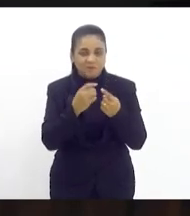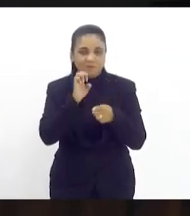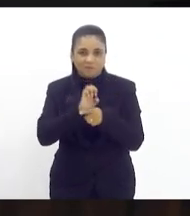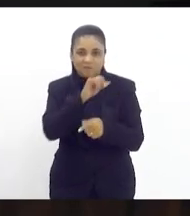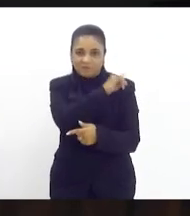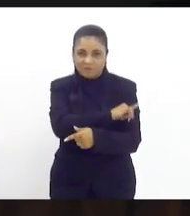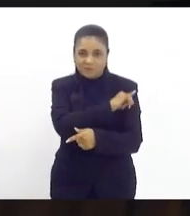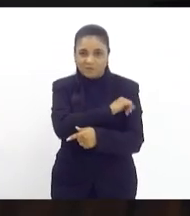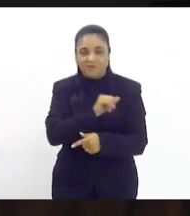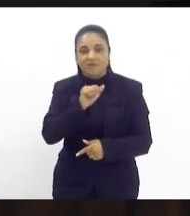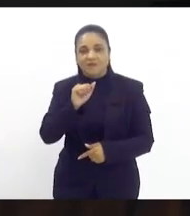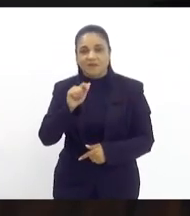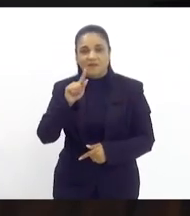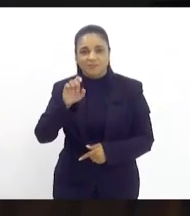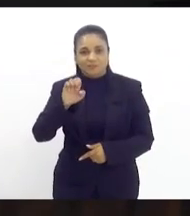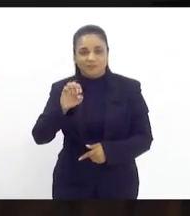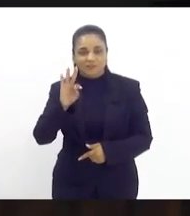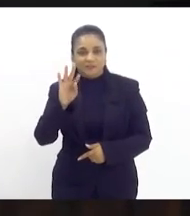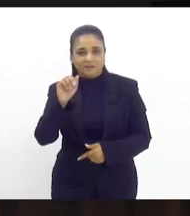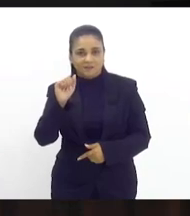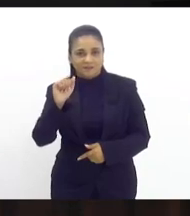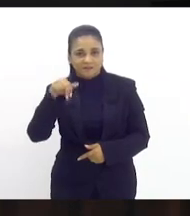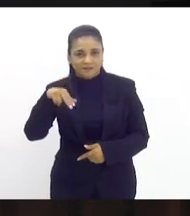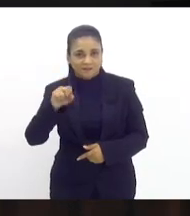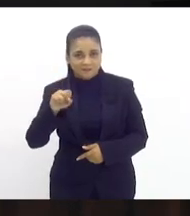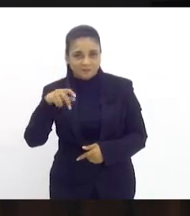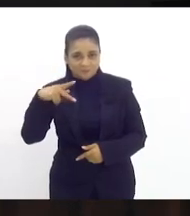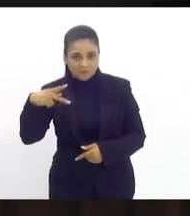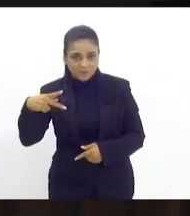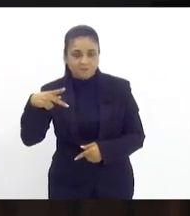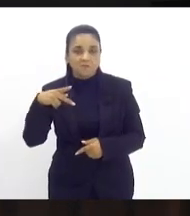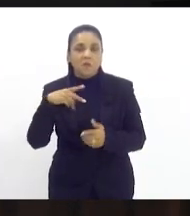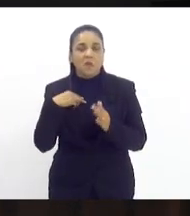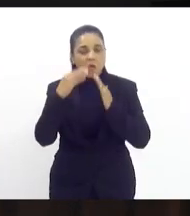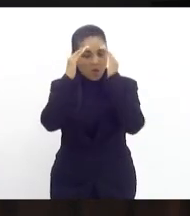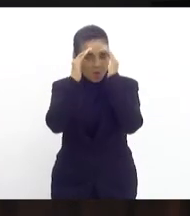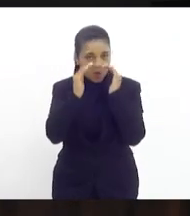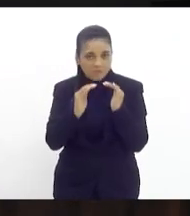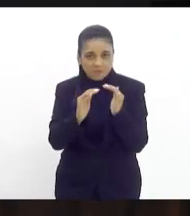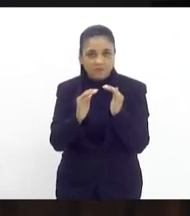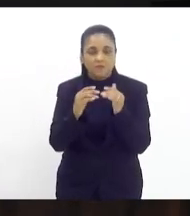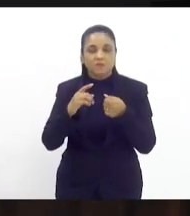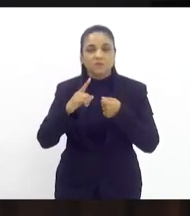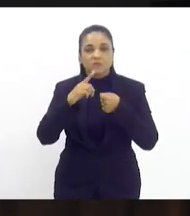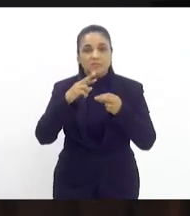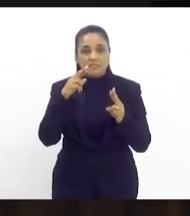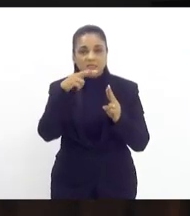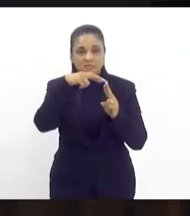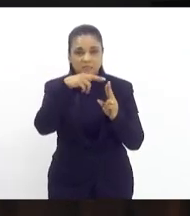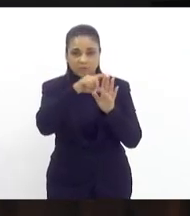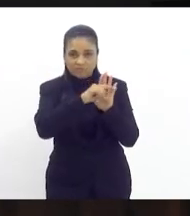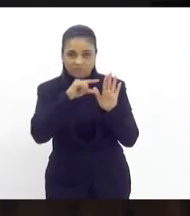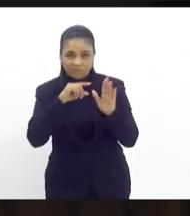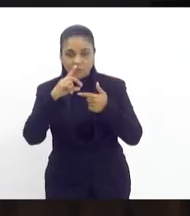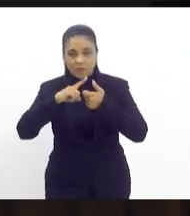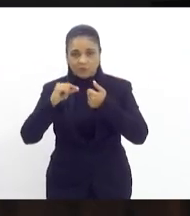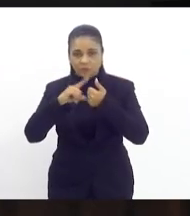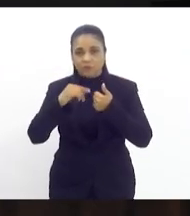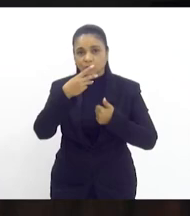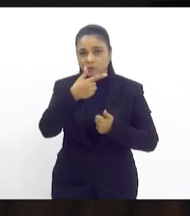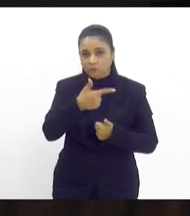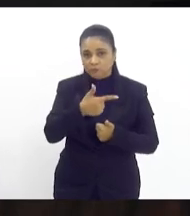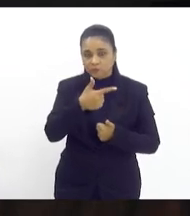Janeiro, AGTransp. A apreciação da matéria obedecerá ao rito do inciso 6º do artigo 242 do